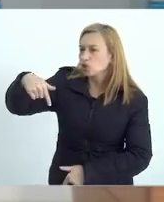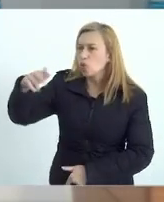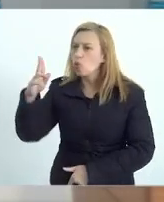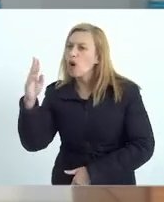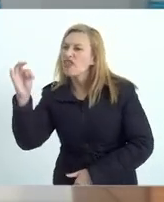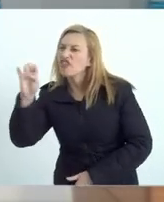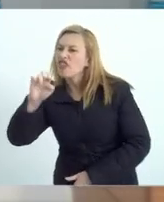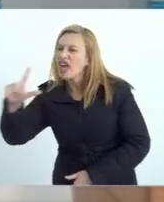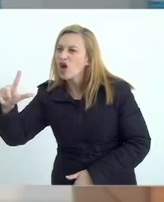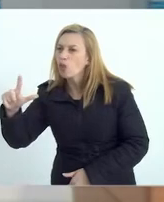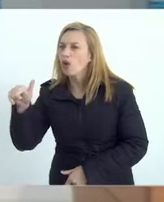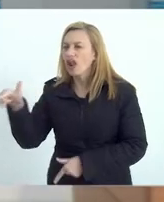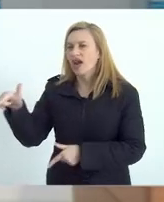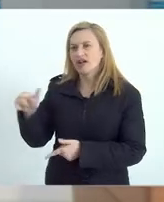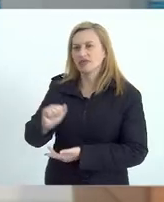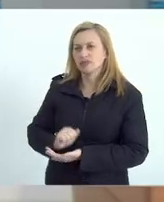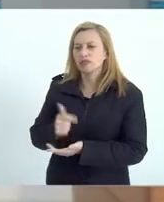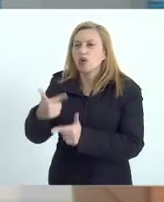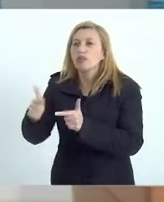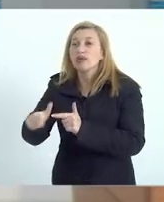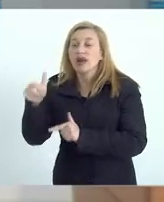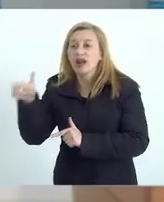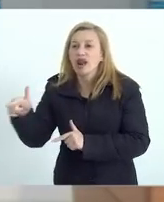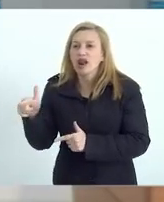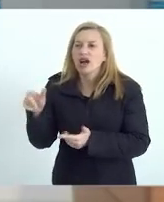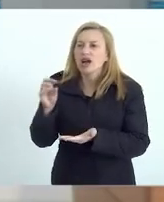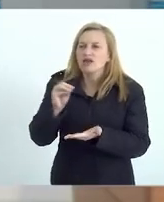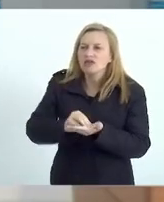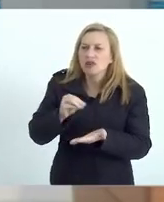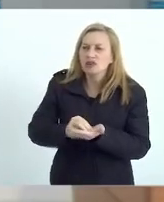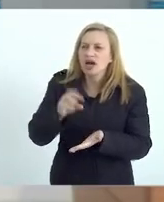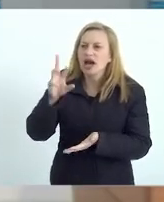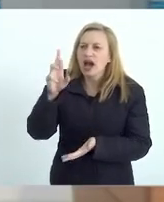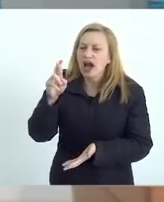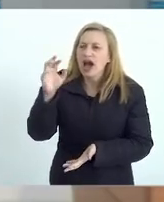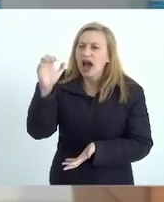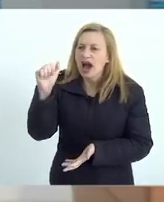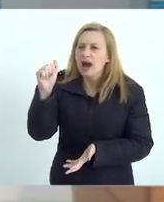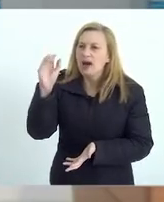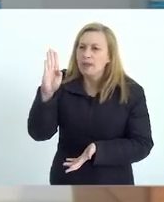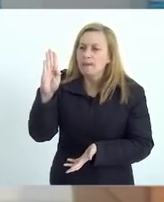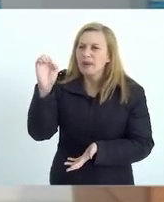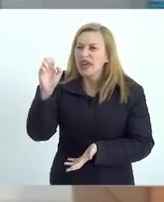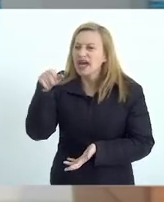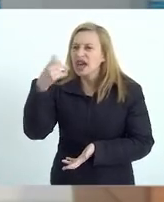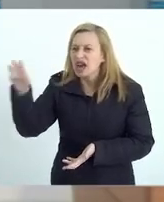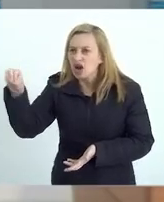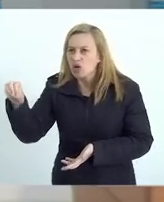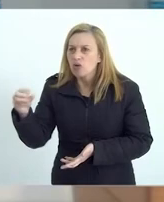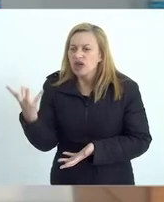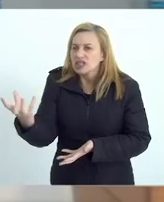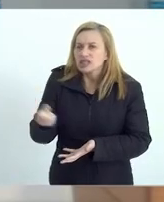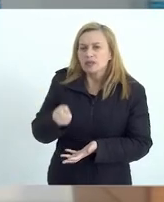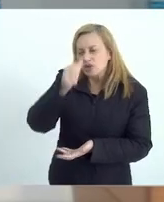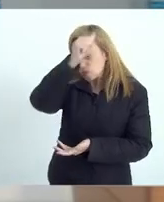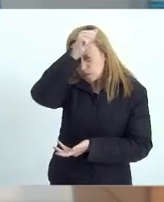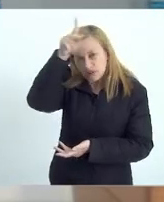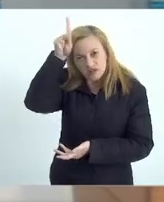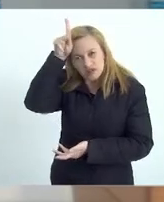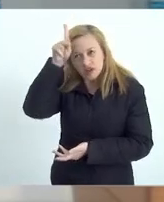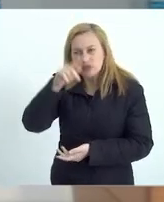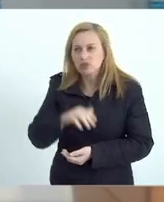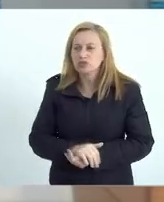efetivo daquele quartel da falta de um rabecão daquele quartel recebi o prefeito